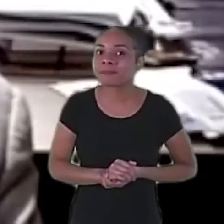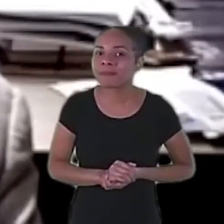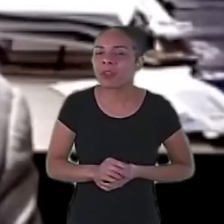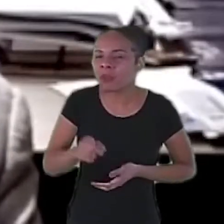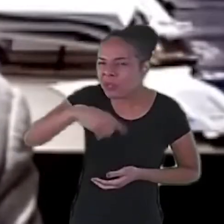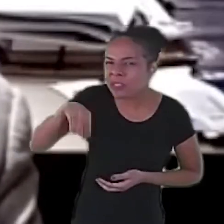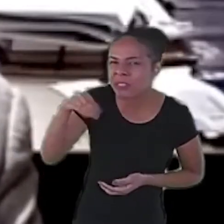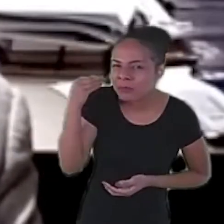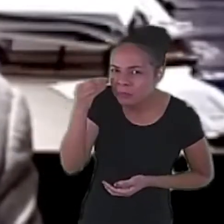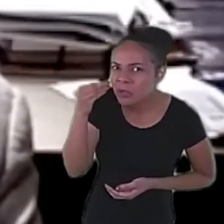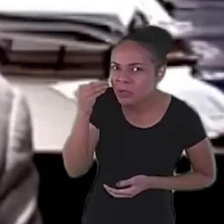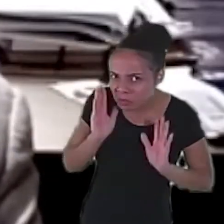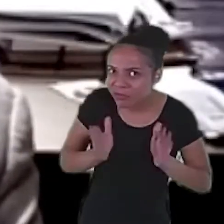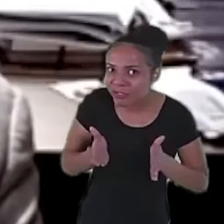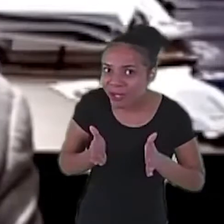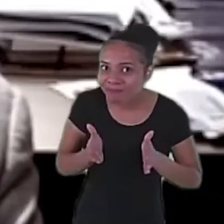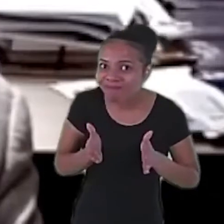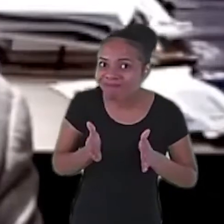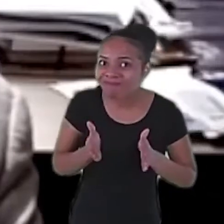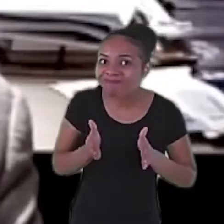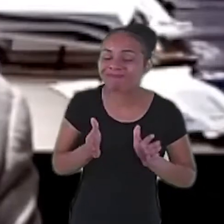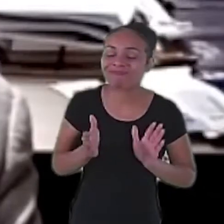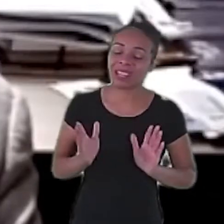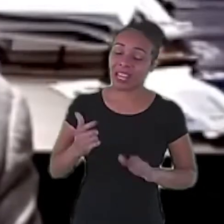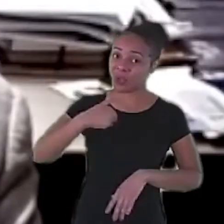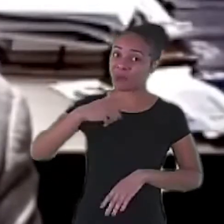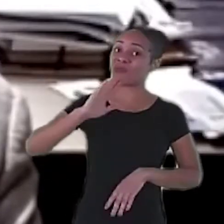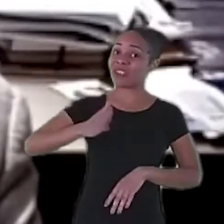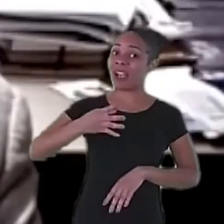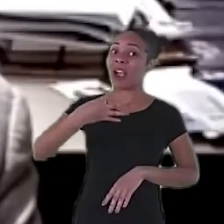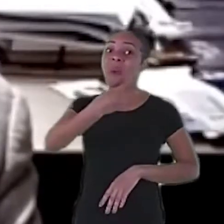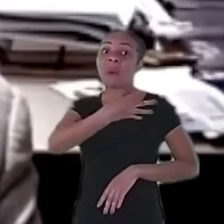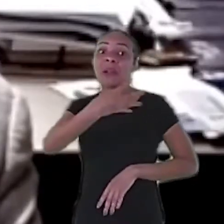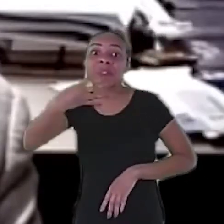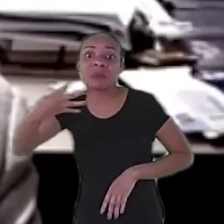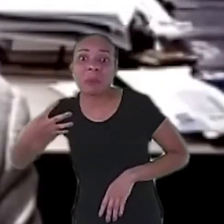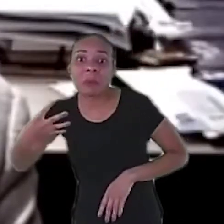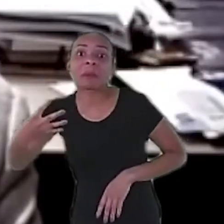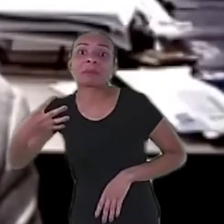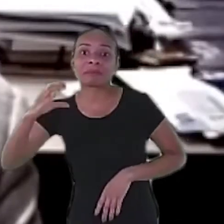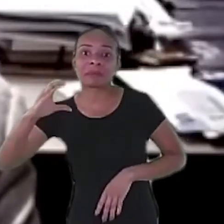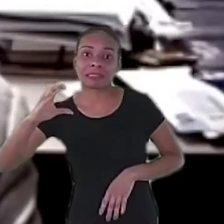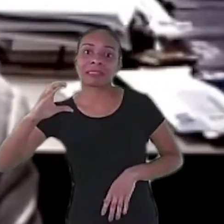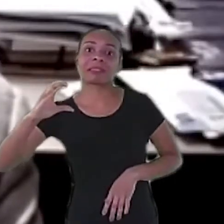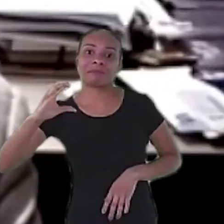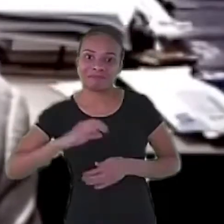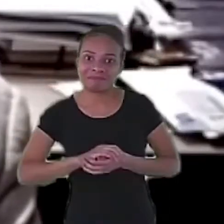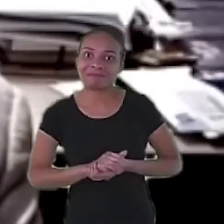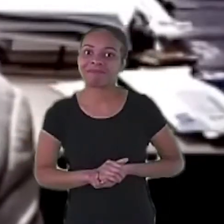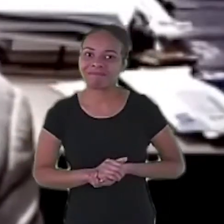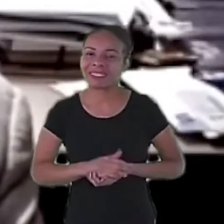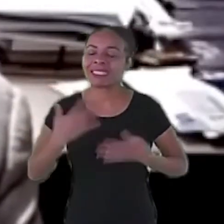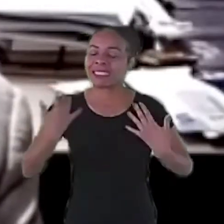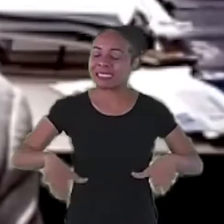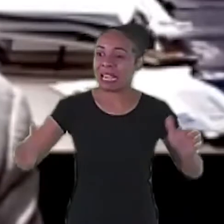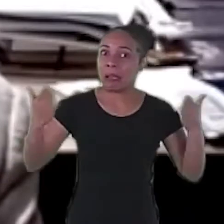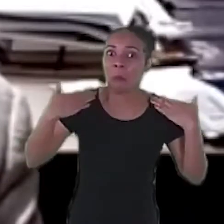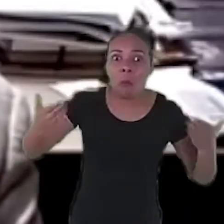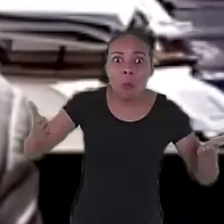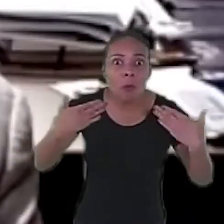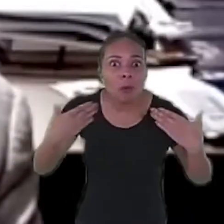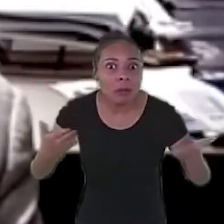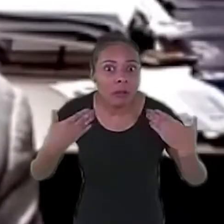já experimentei 44. É extremamente desagradável, é impossível sobreviver. Então, essa